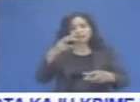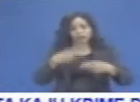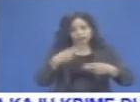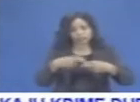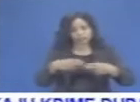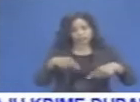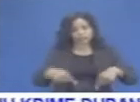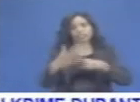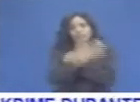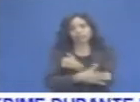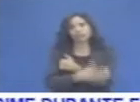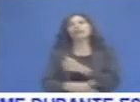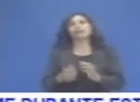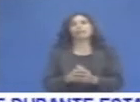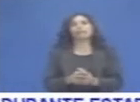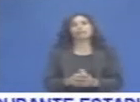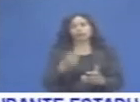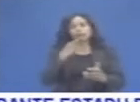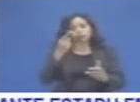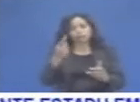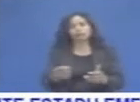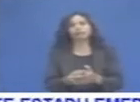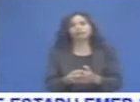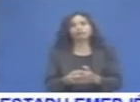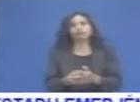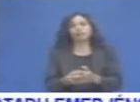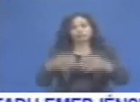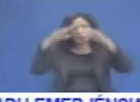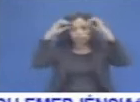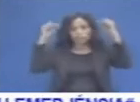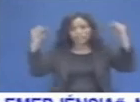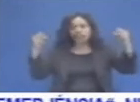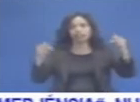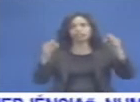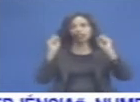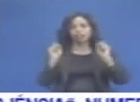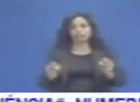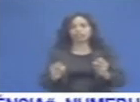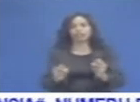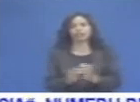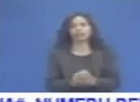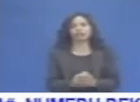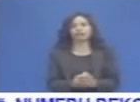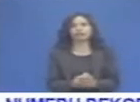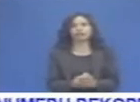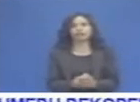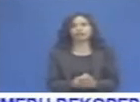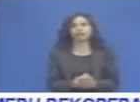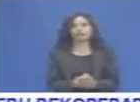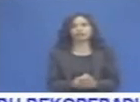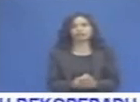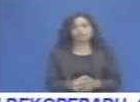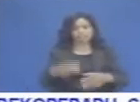Sua Excelência Presidente da República a tu consistente resultados Mesa Redonda. Solução